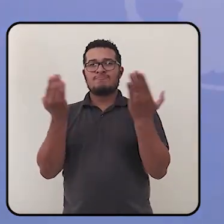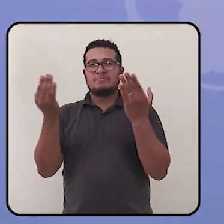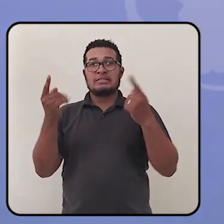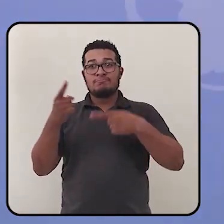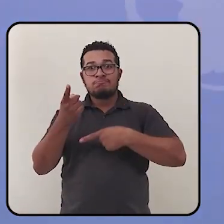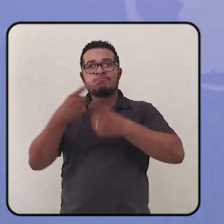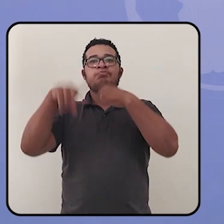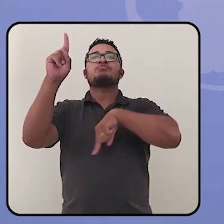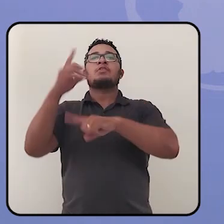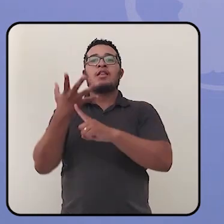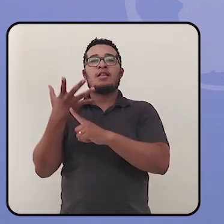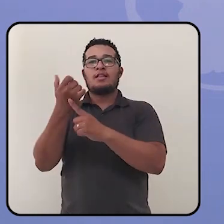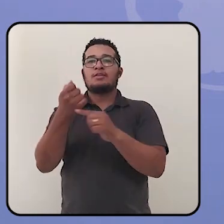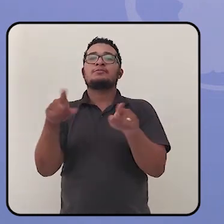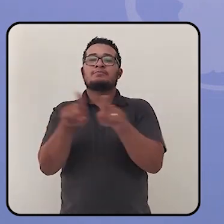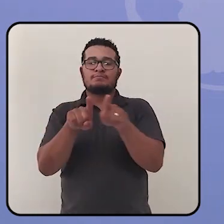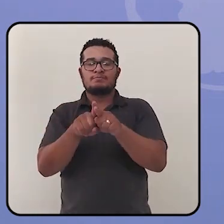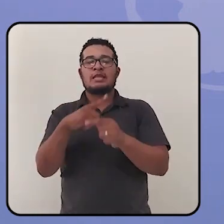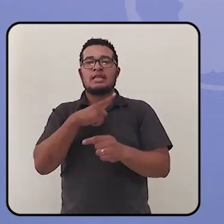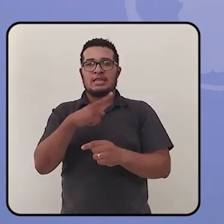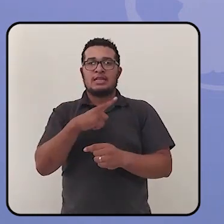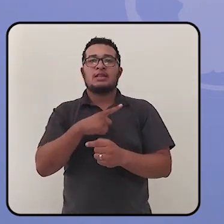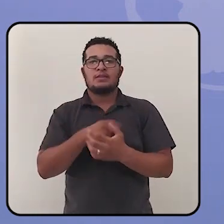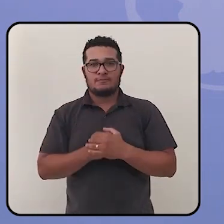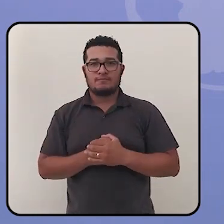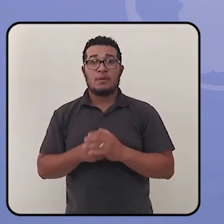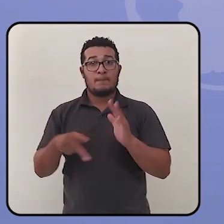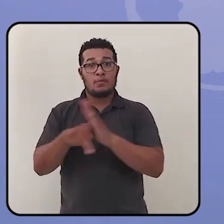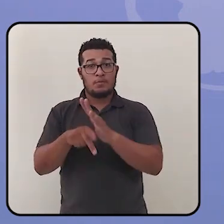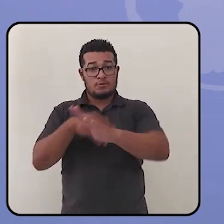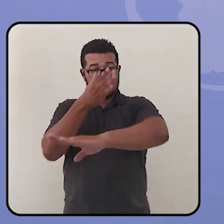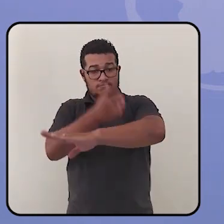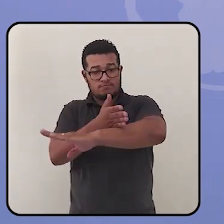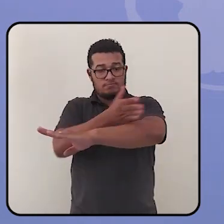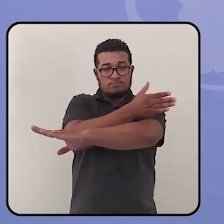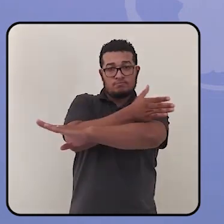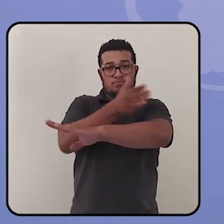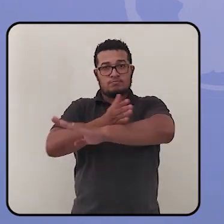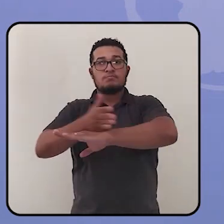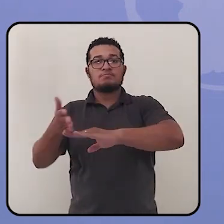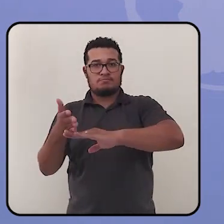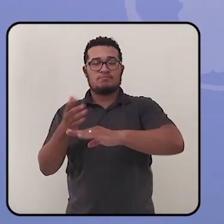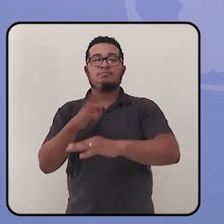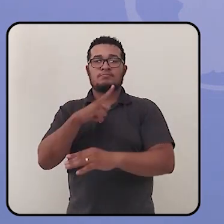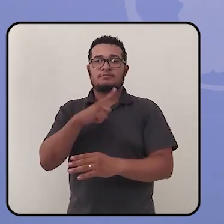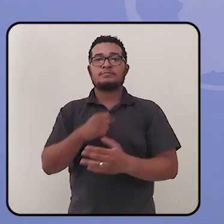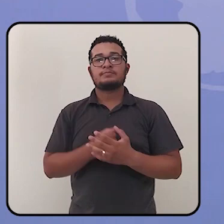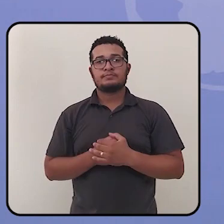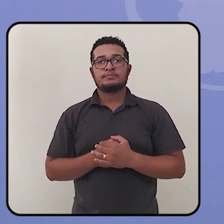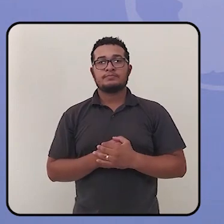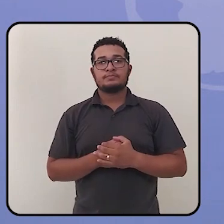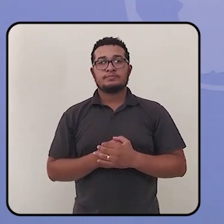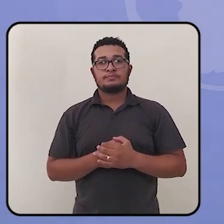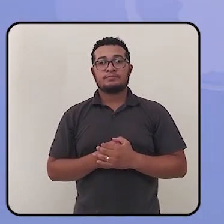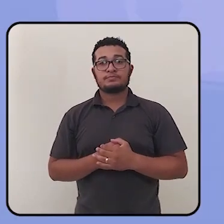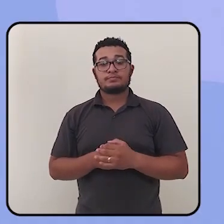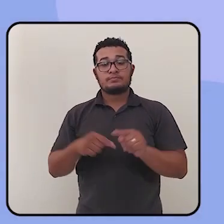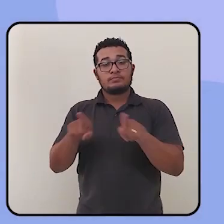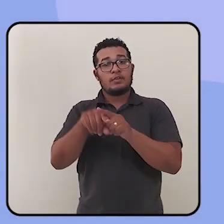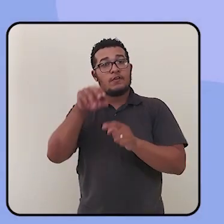diferenças nas artes plásticas nas pinturas da idade média idade moderna a